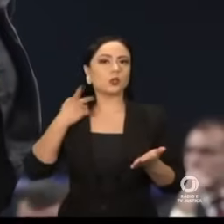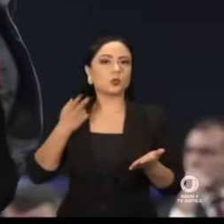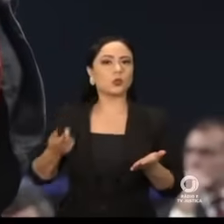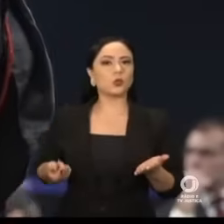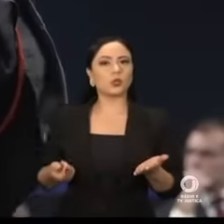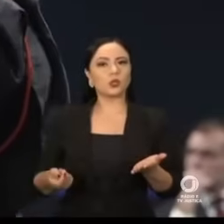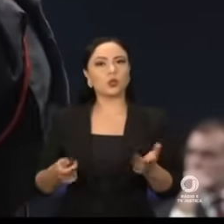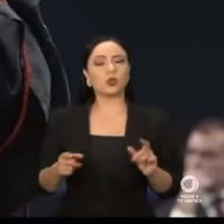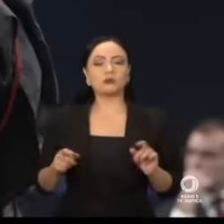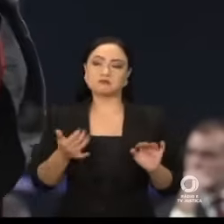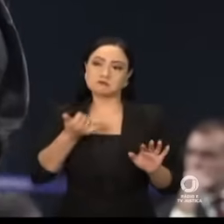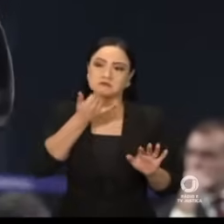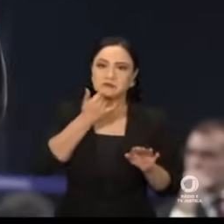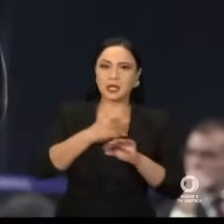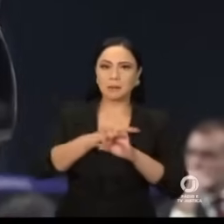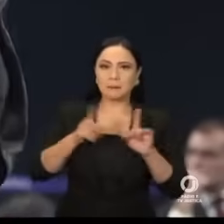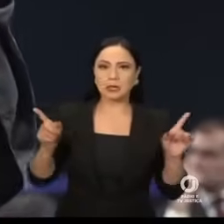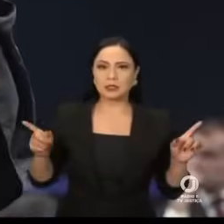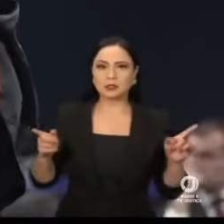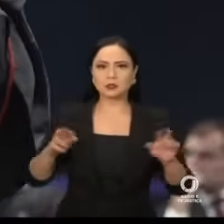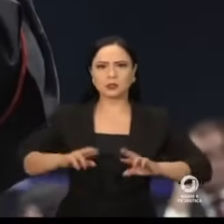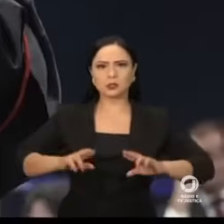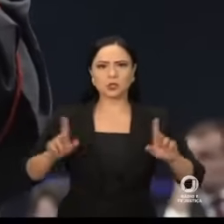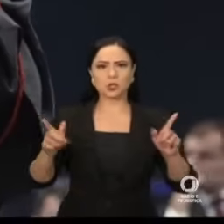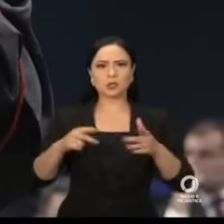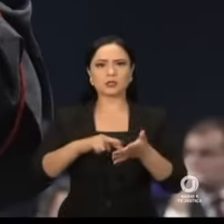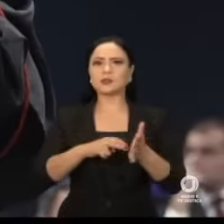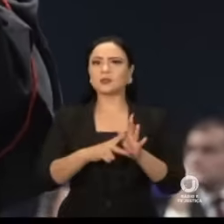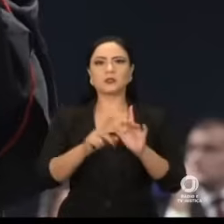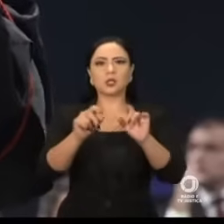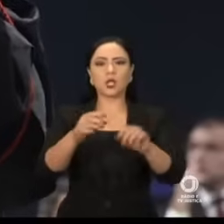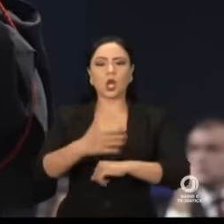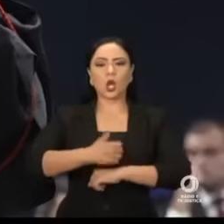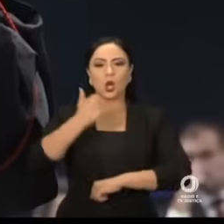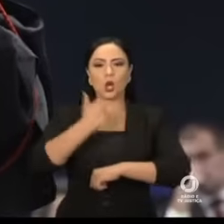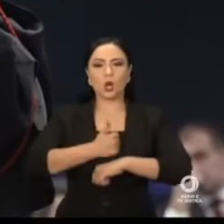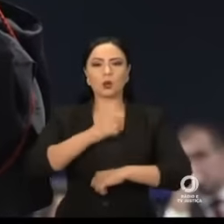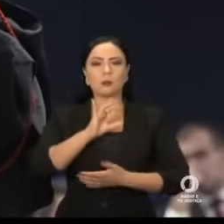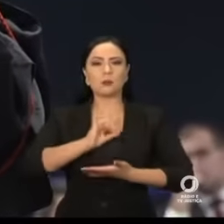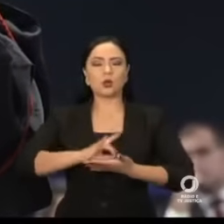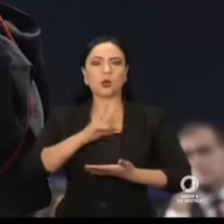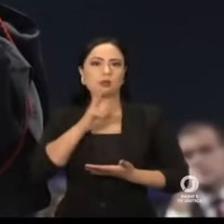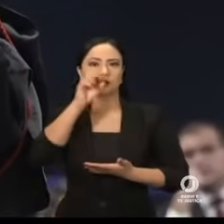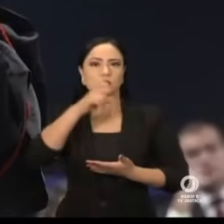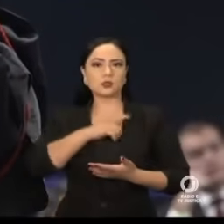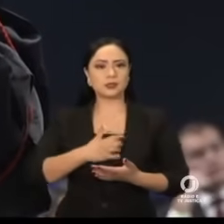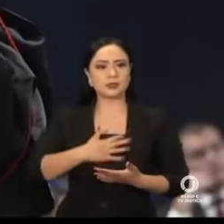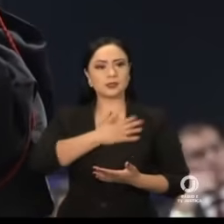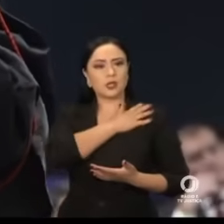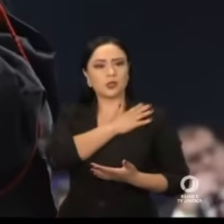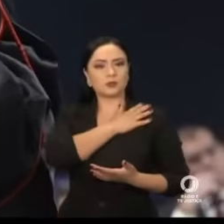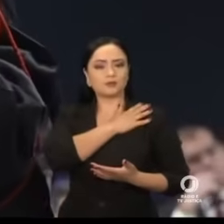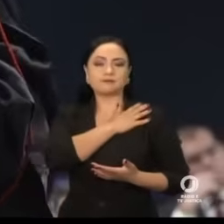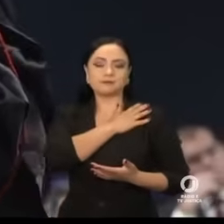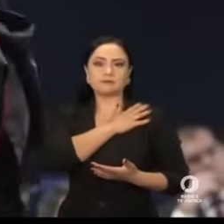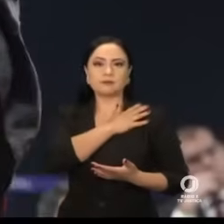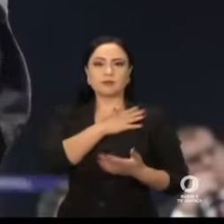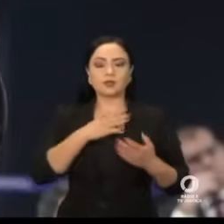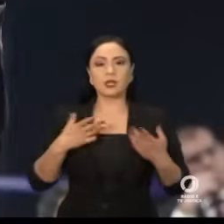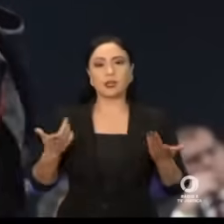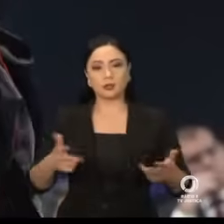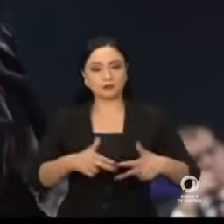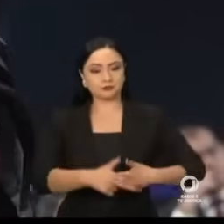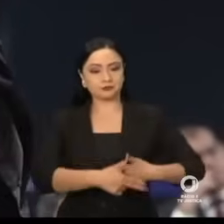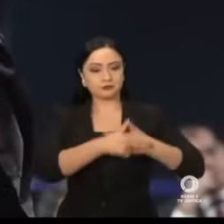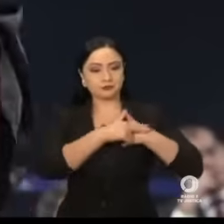data vênia, mas absolutamente contraditória, diz o seguinte: o golpe não se consumou pela resistência do Exército e da Aeronáutica, mas atingiu